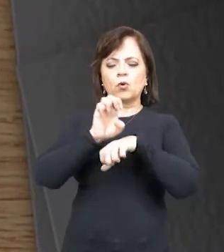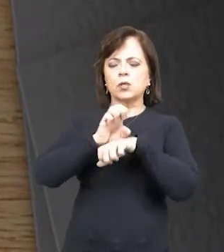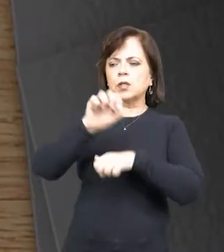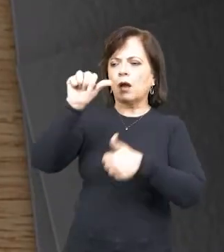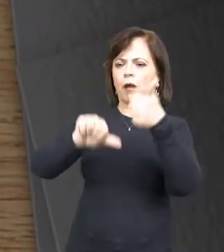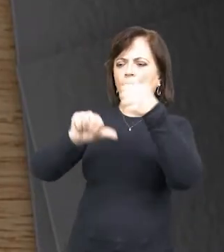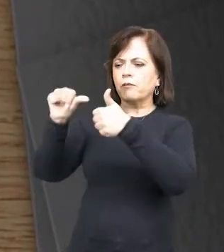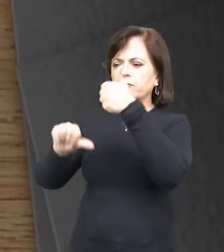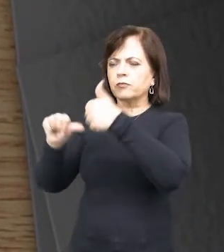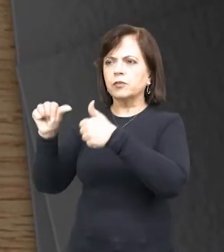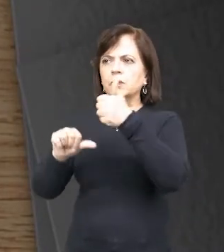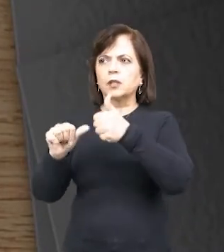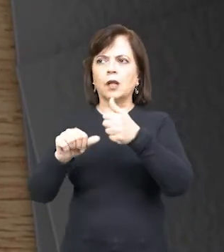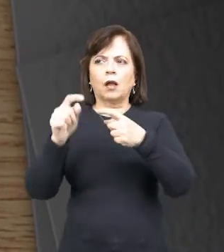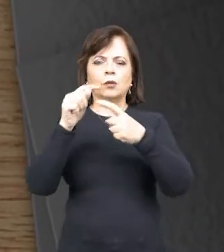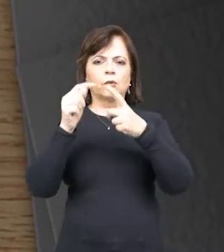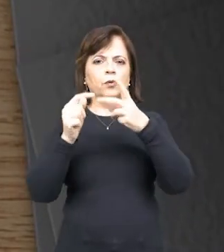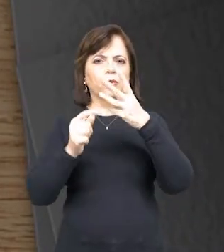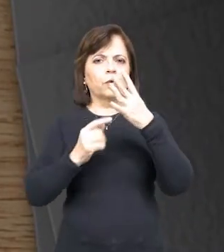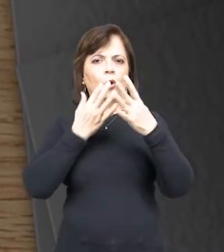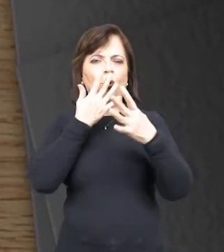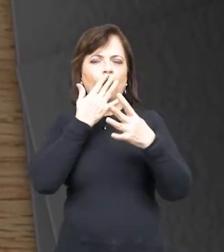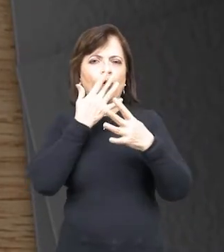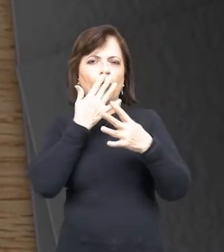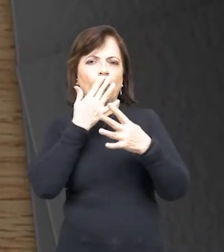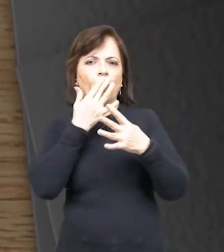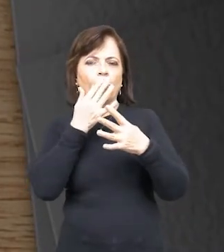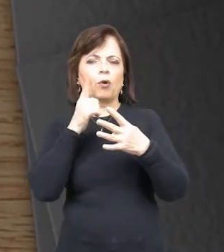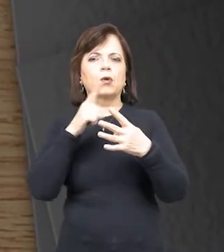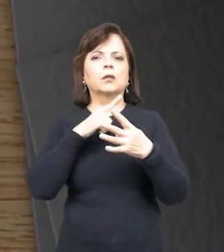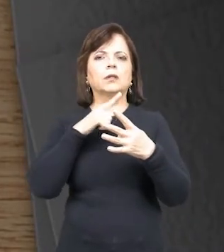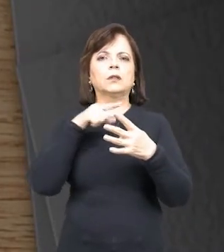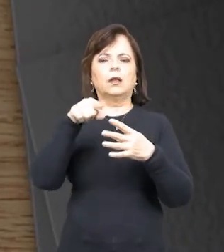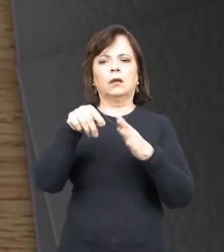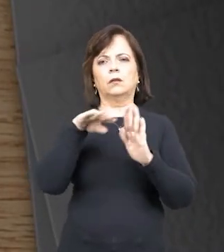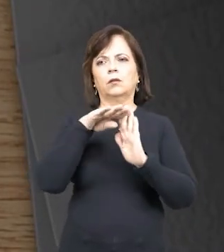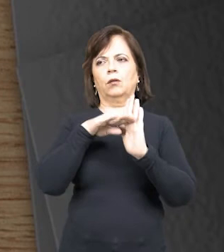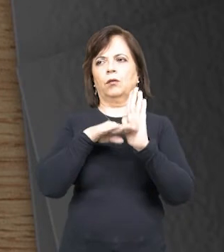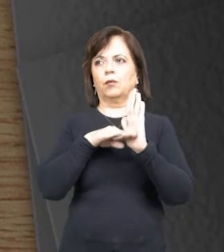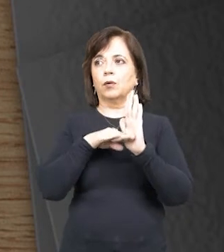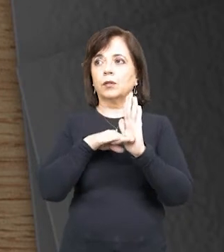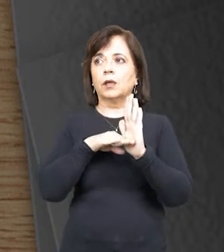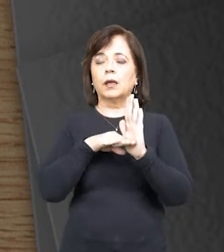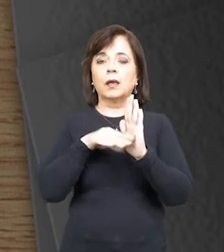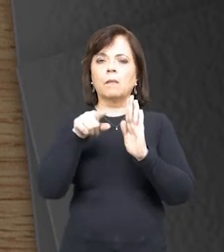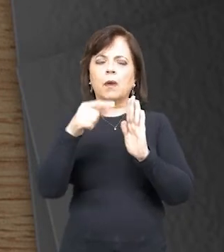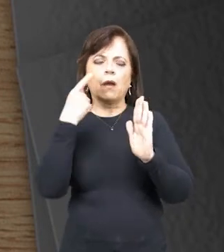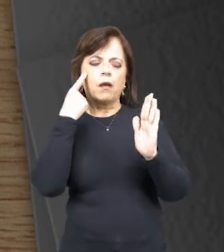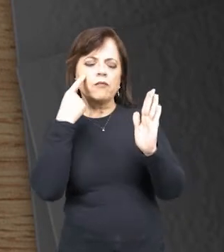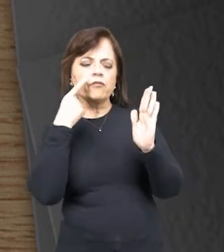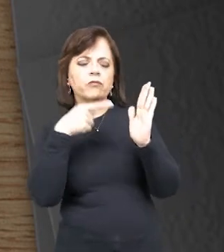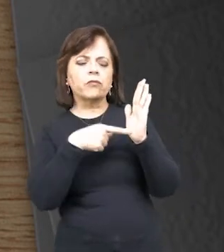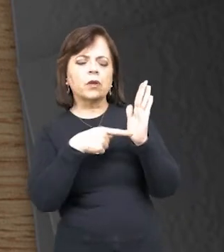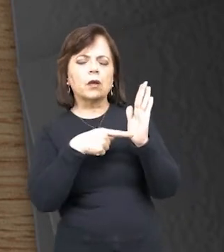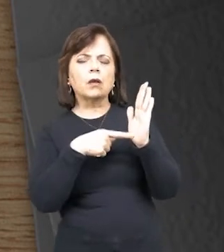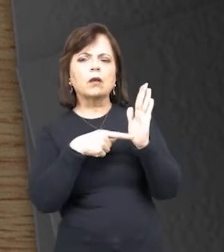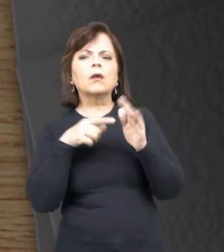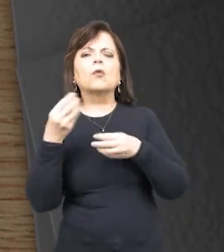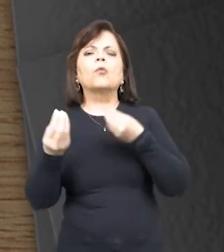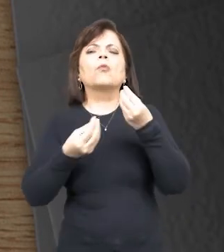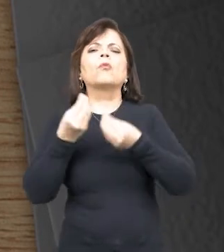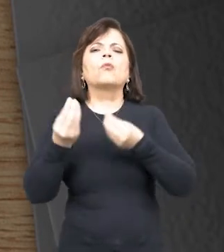fazer a avaliação dos 6 indicadores compostos nessa nota, para classificar